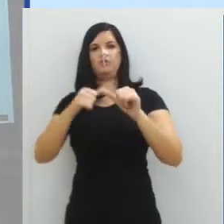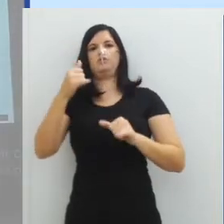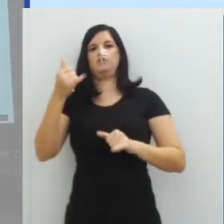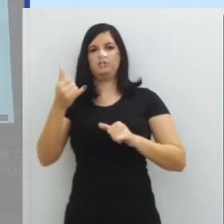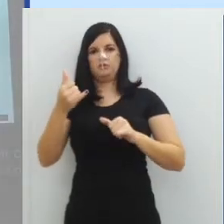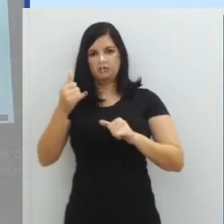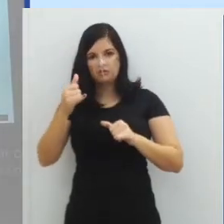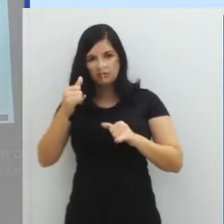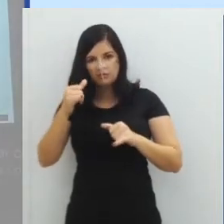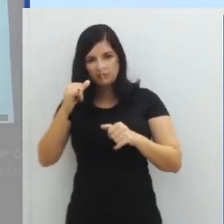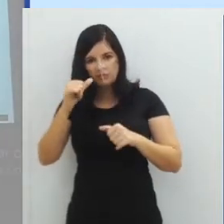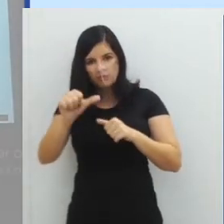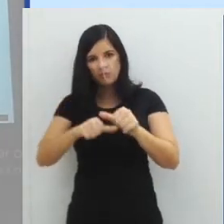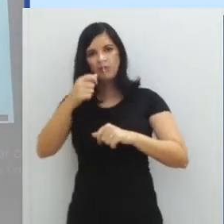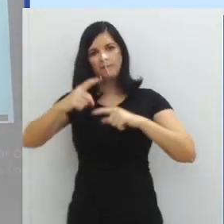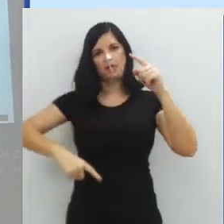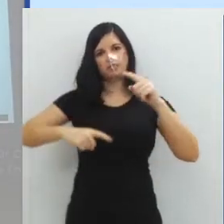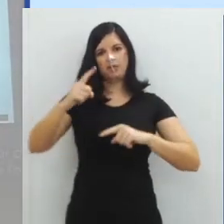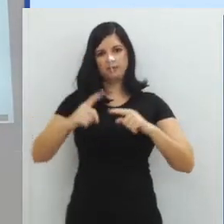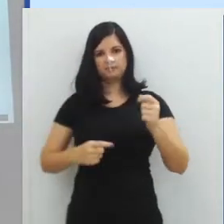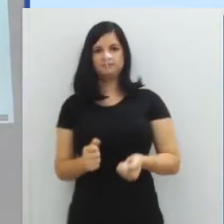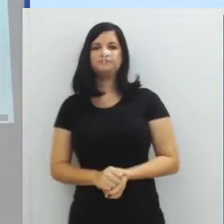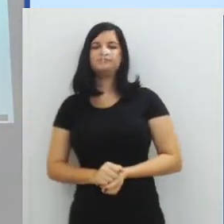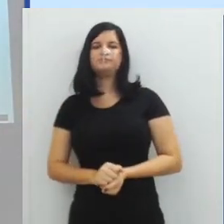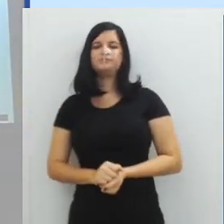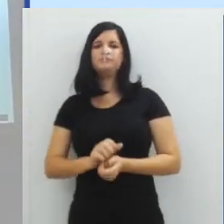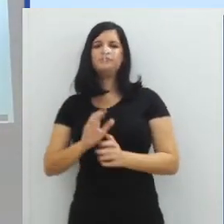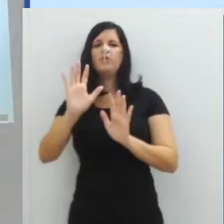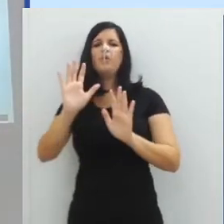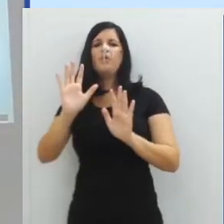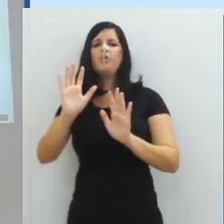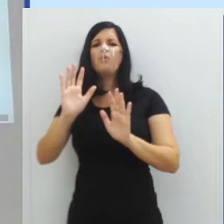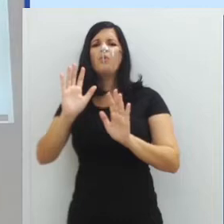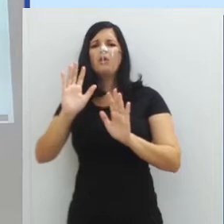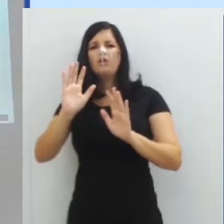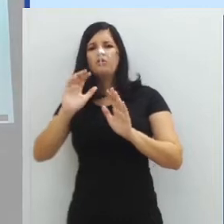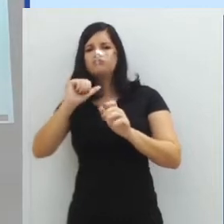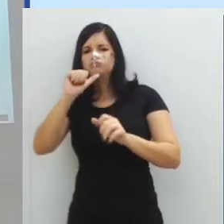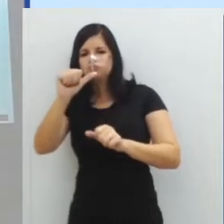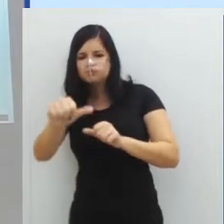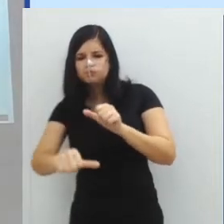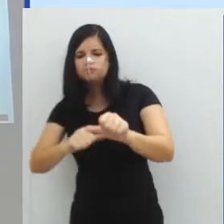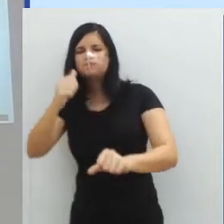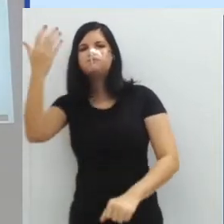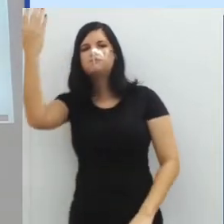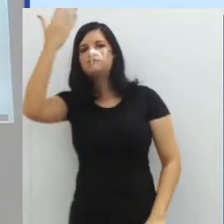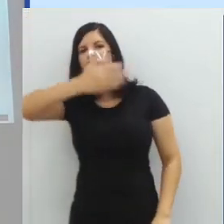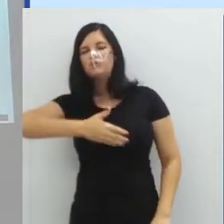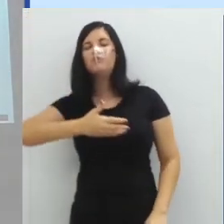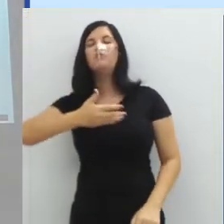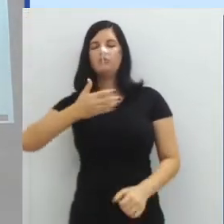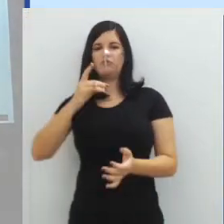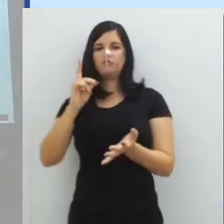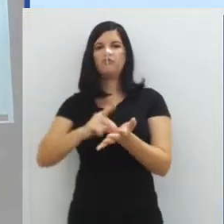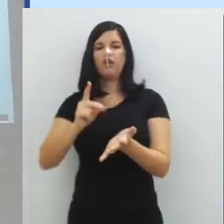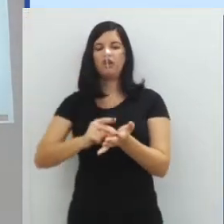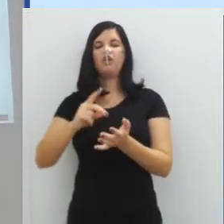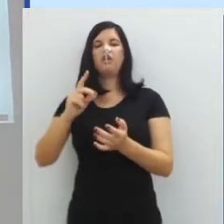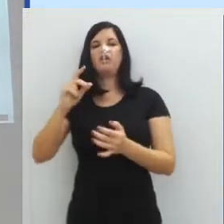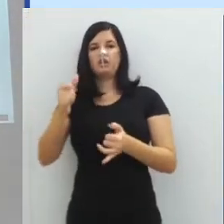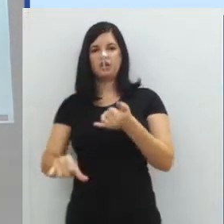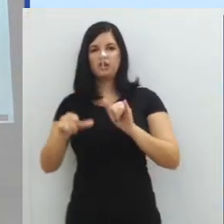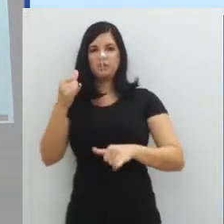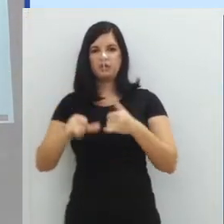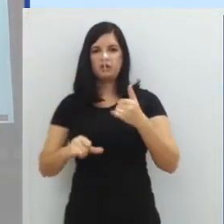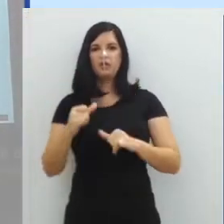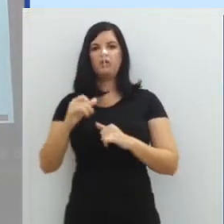matéria. E quais evidências que a gente percebe que teve uma transformação química, transformação,